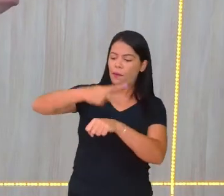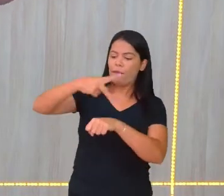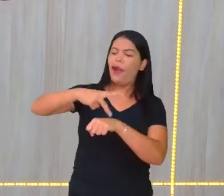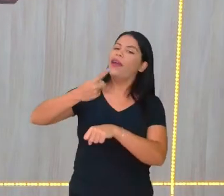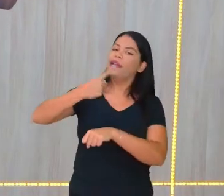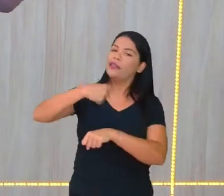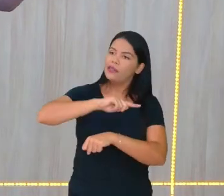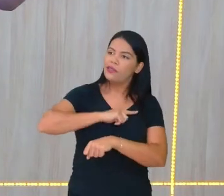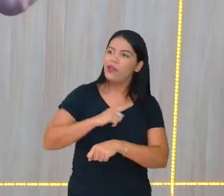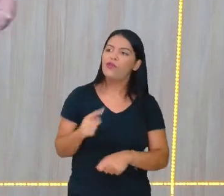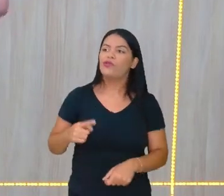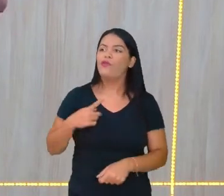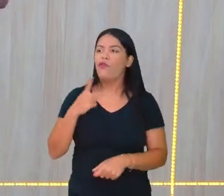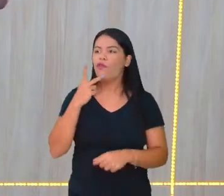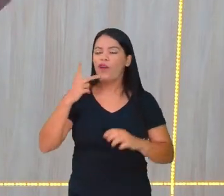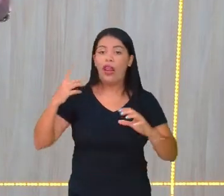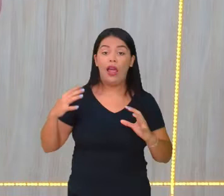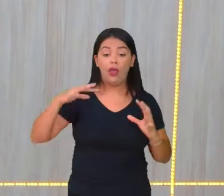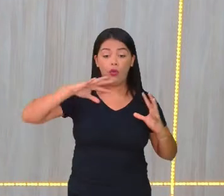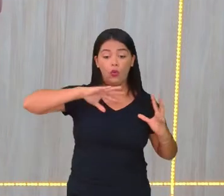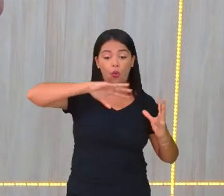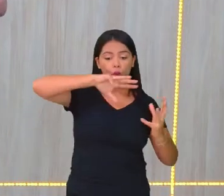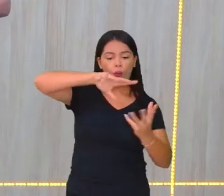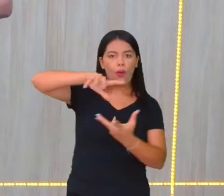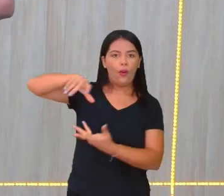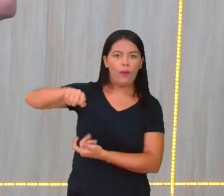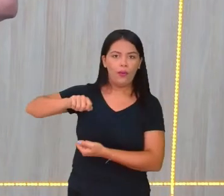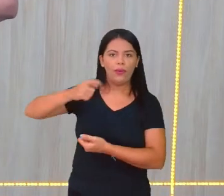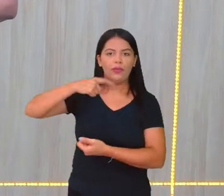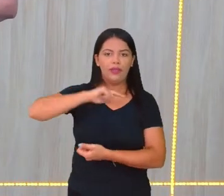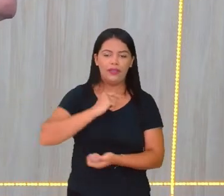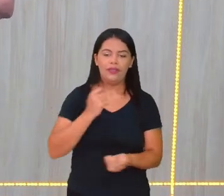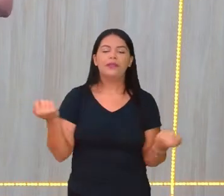ou vou falar assim, no mundo nós precisamos